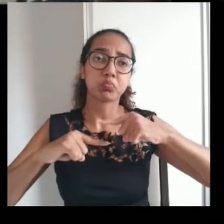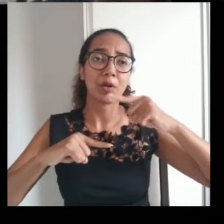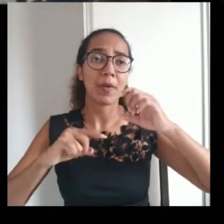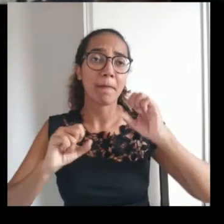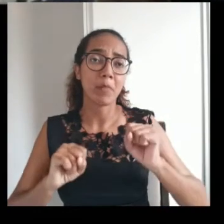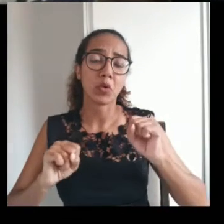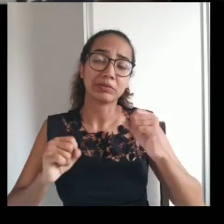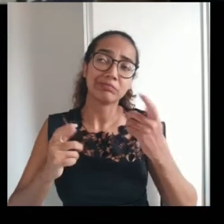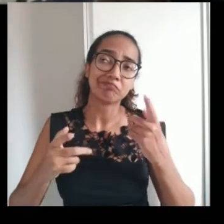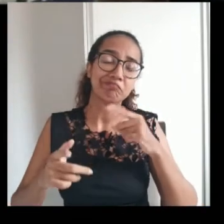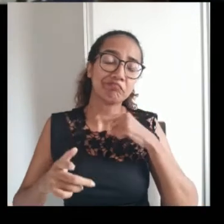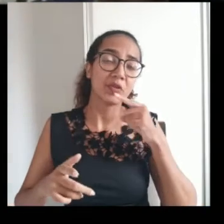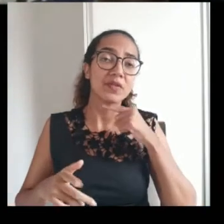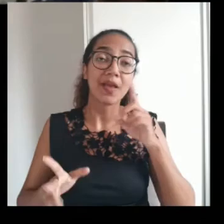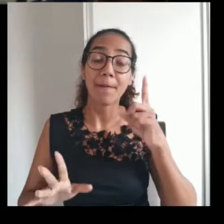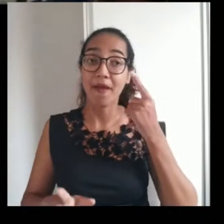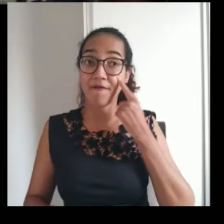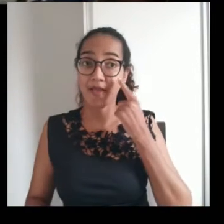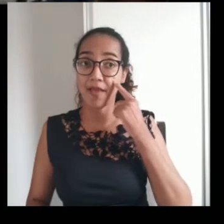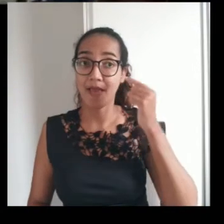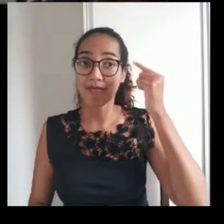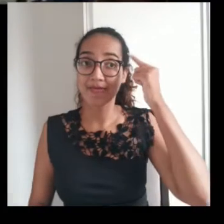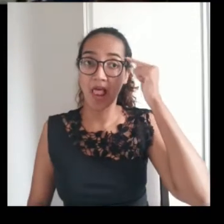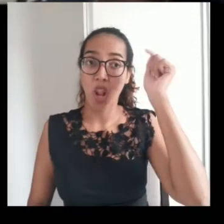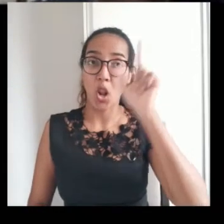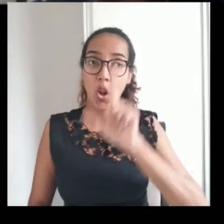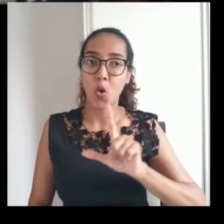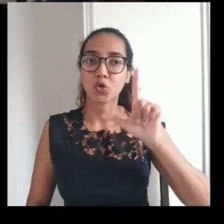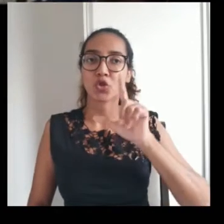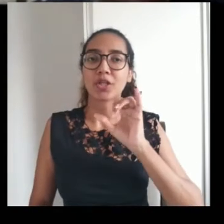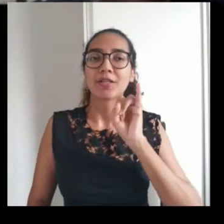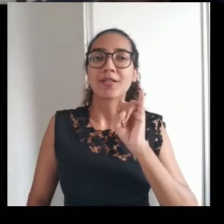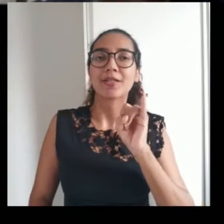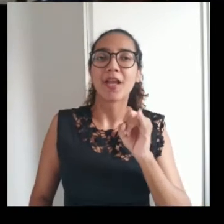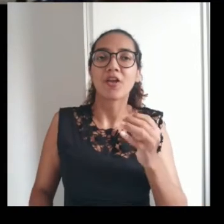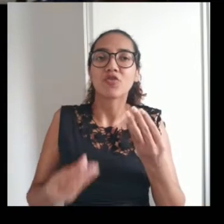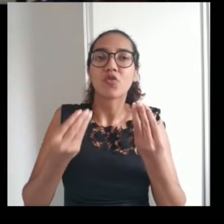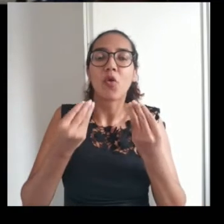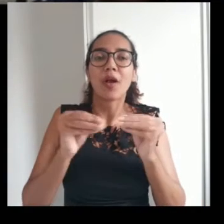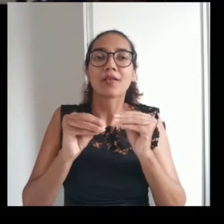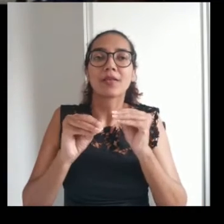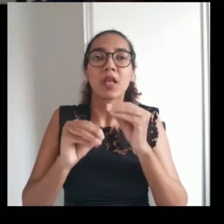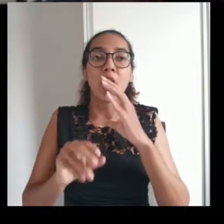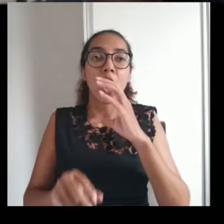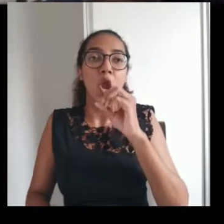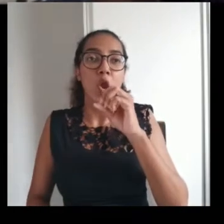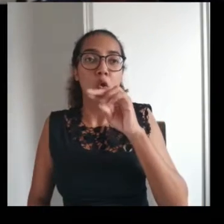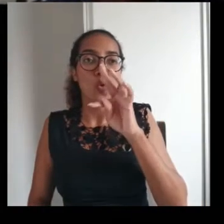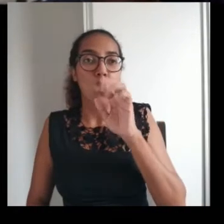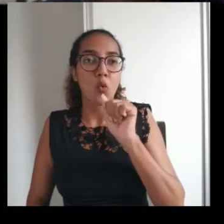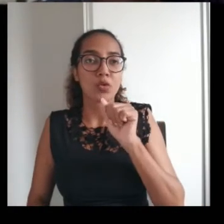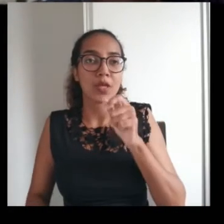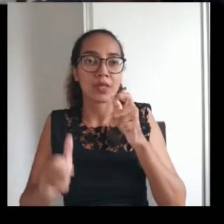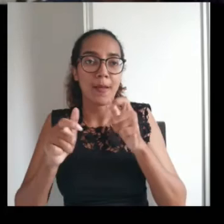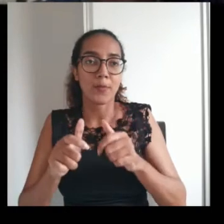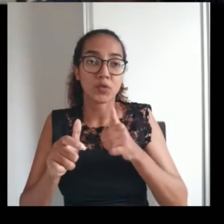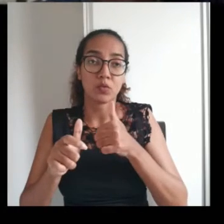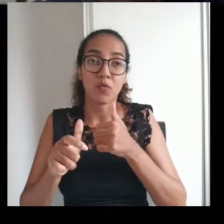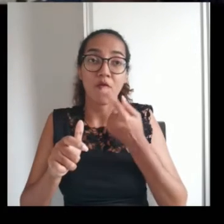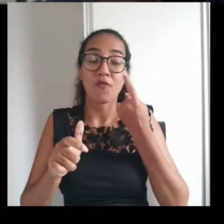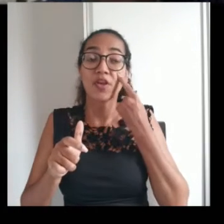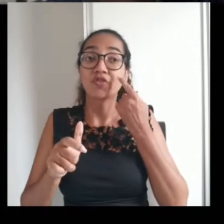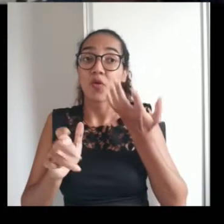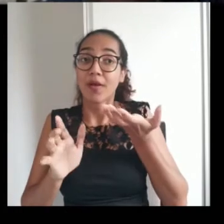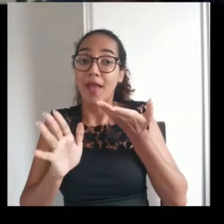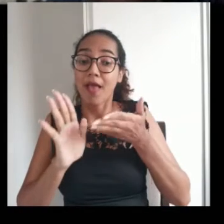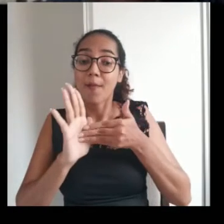daqui, ó, se faz sentido. Se a gente chegasse aqui e colocasse contas na posição 1, imagine que eu quero remover a posição, o array, a conta A,